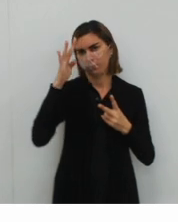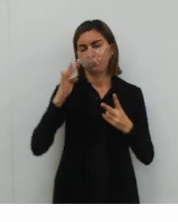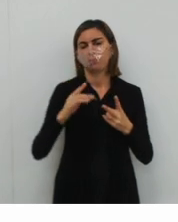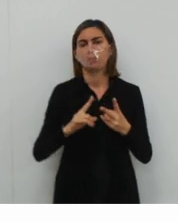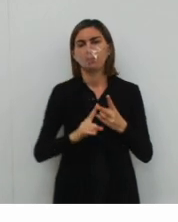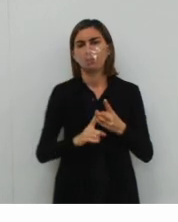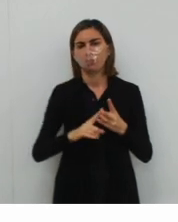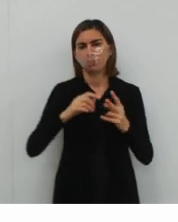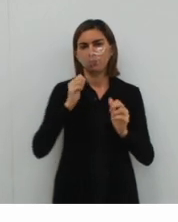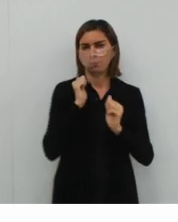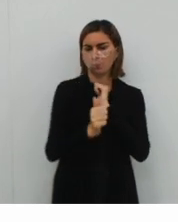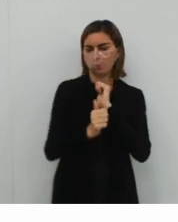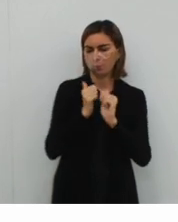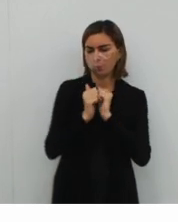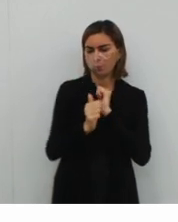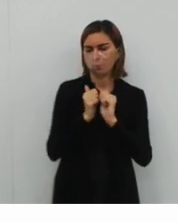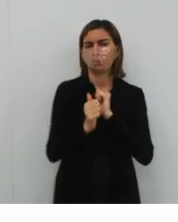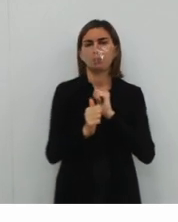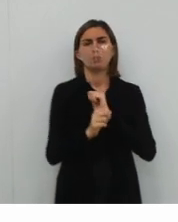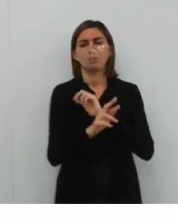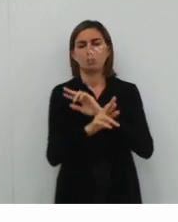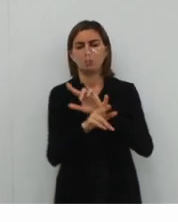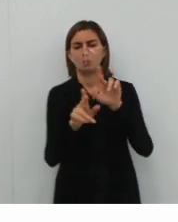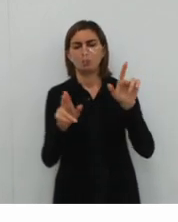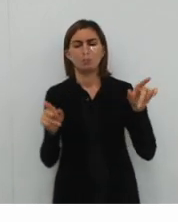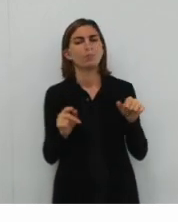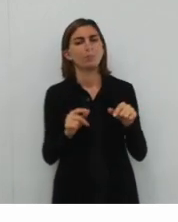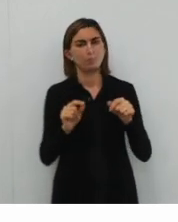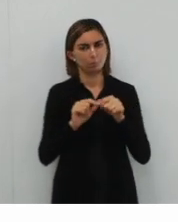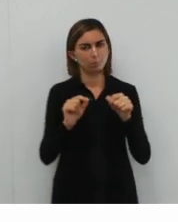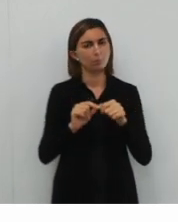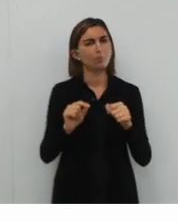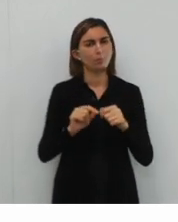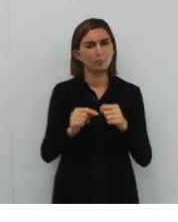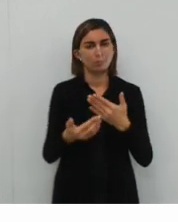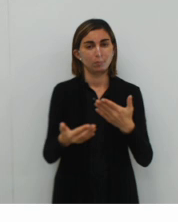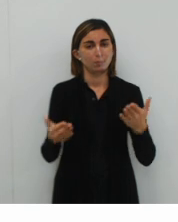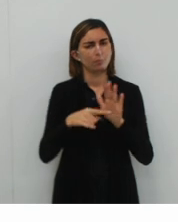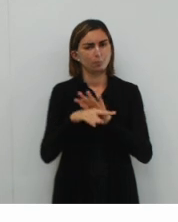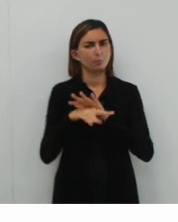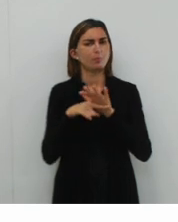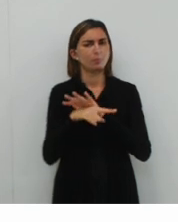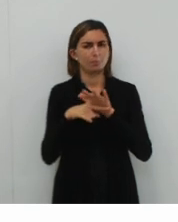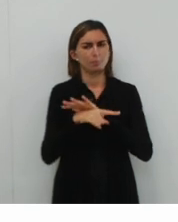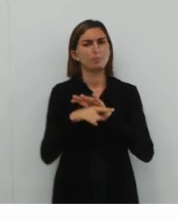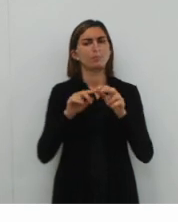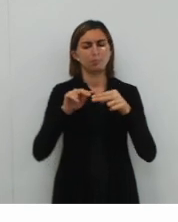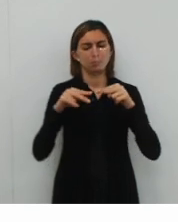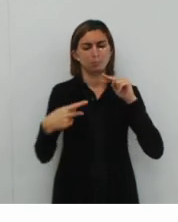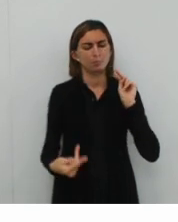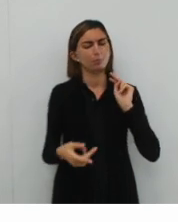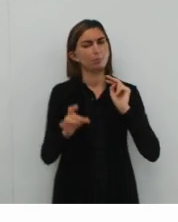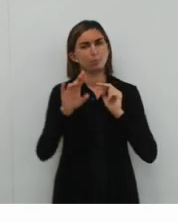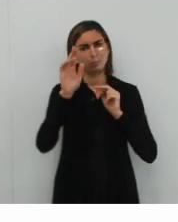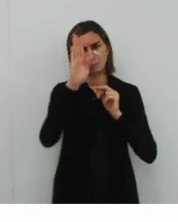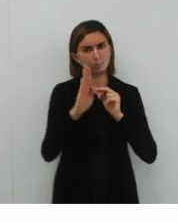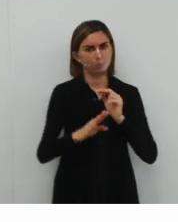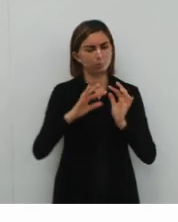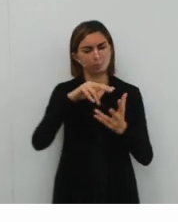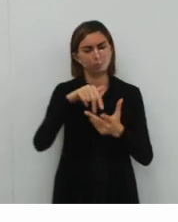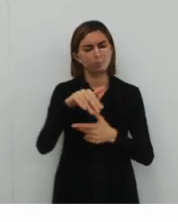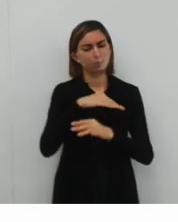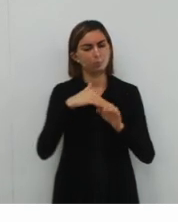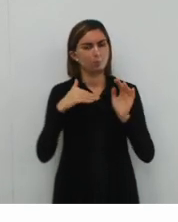principalmente, o arroz, uma série de outros produtos. Tá? Então, a pesquisa genômica, não só no Brasil, mas no mundo